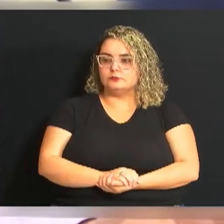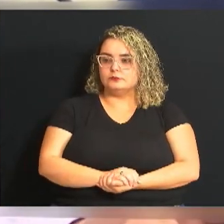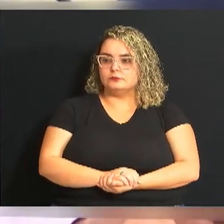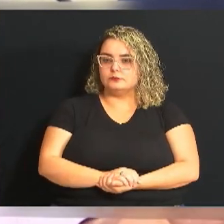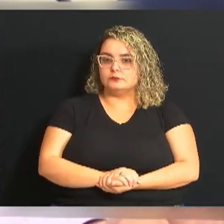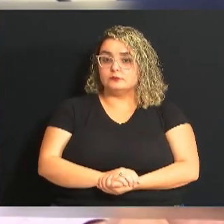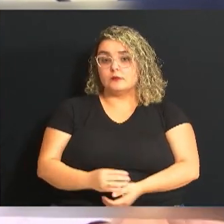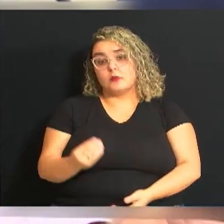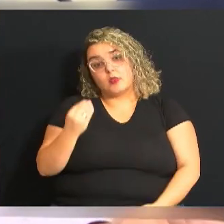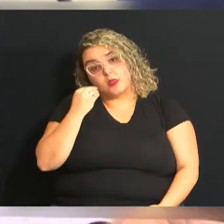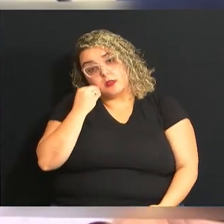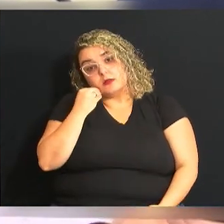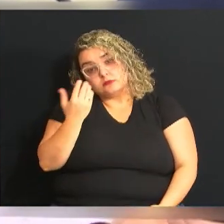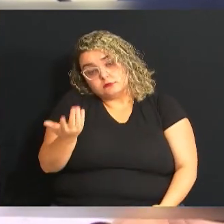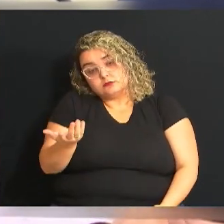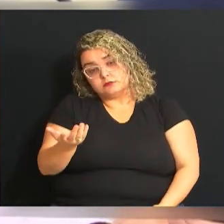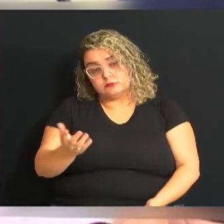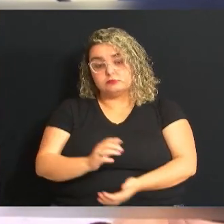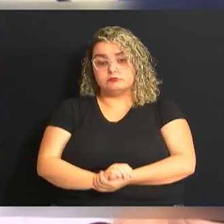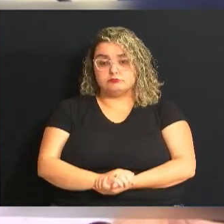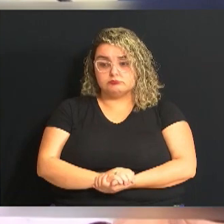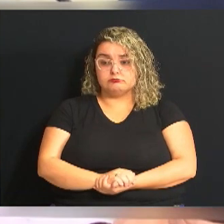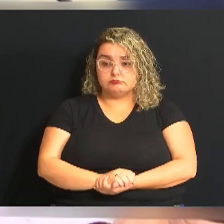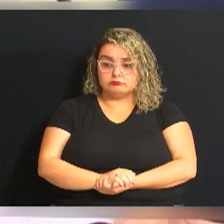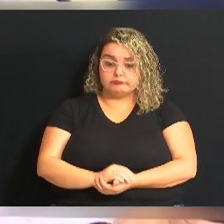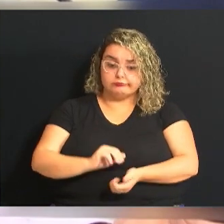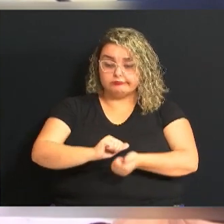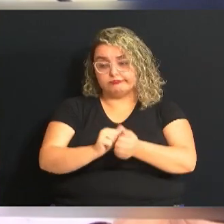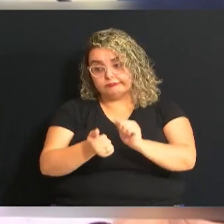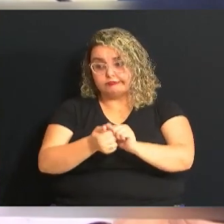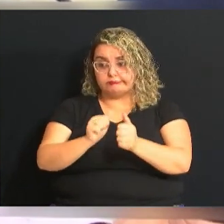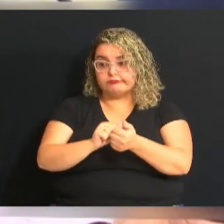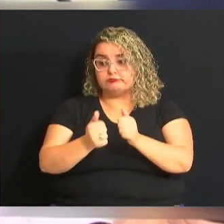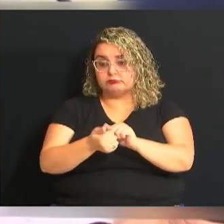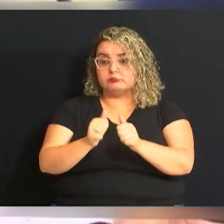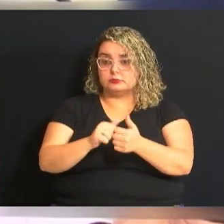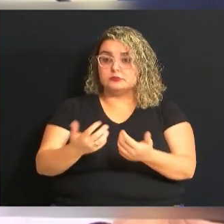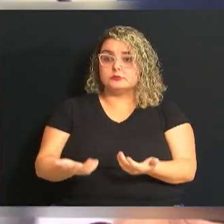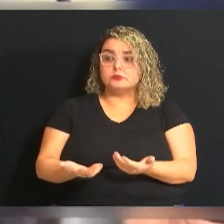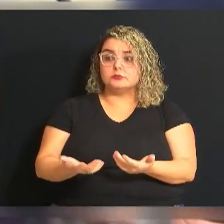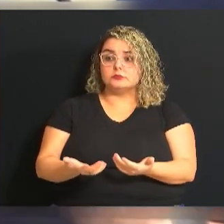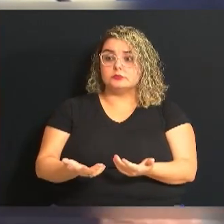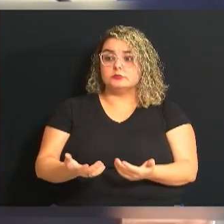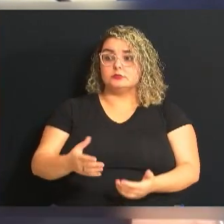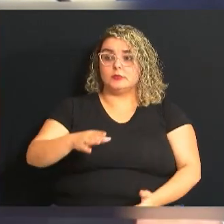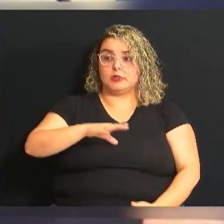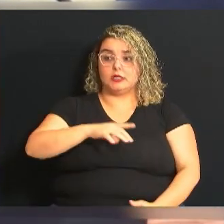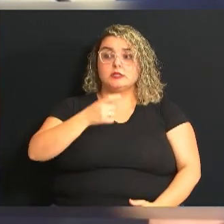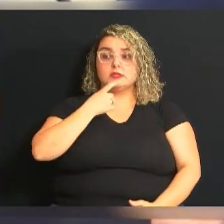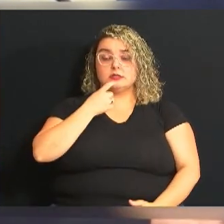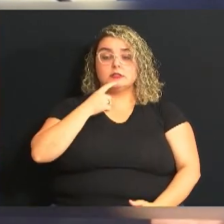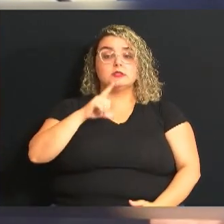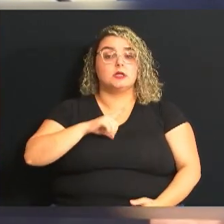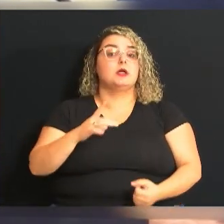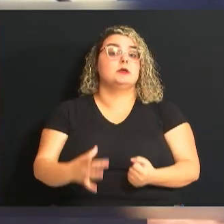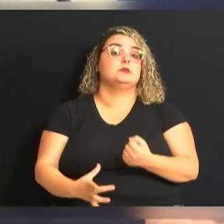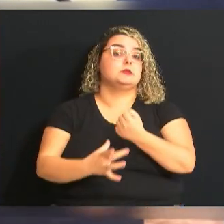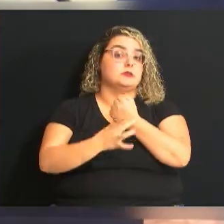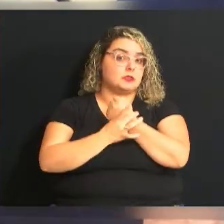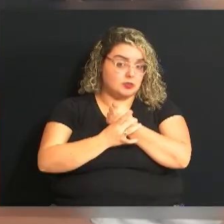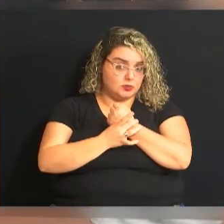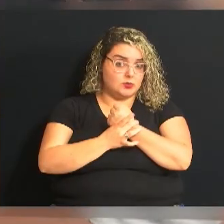eles acabaram criando através dessa forma, né, de concepção de associações, exatamente porque por falta